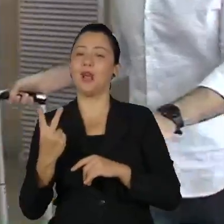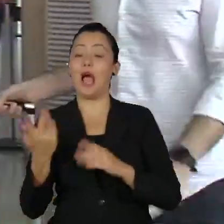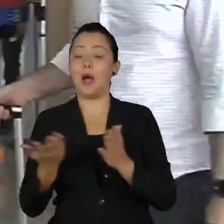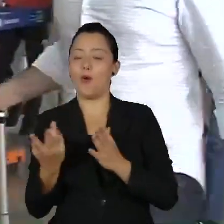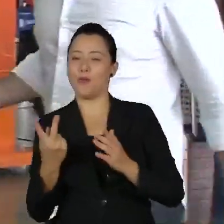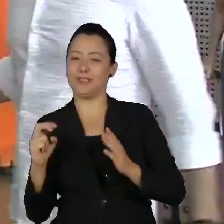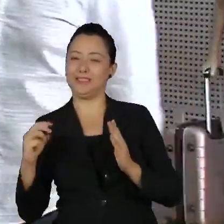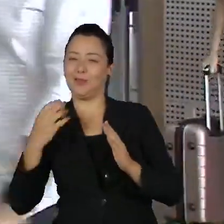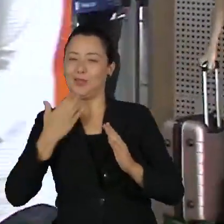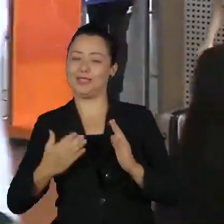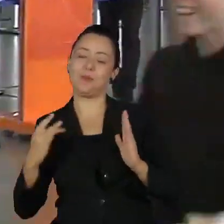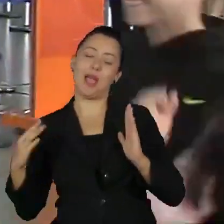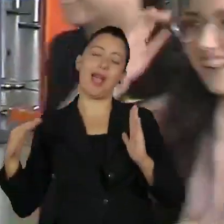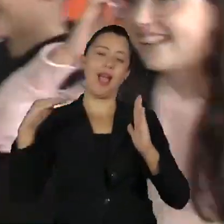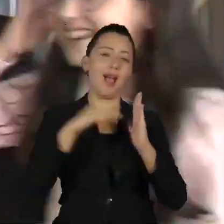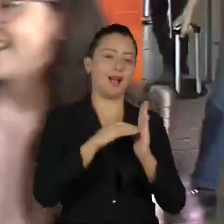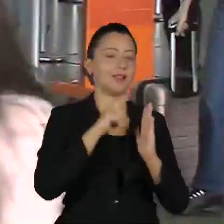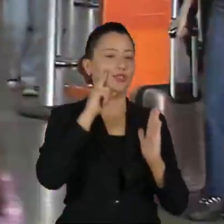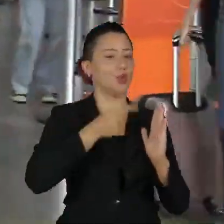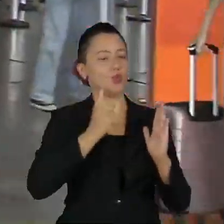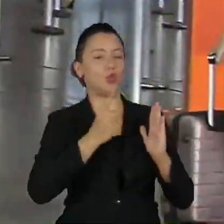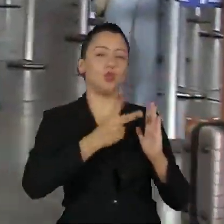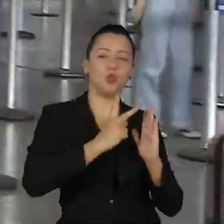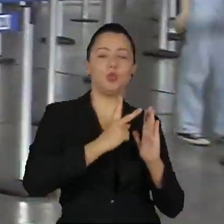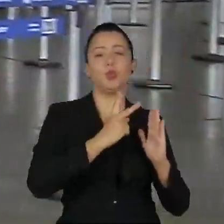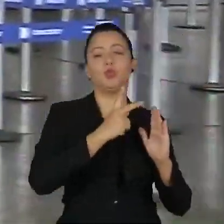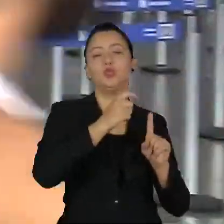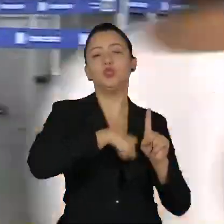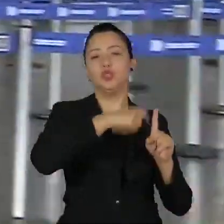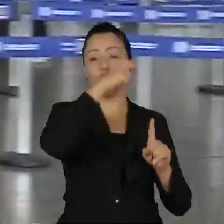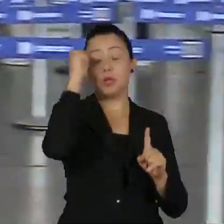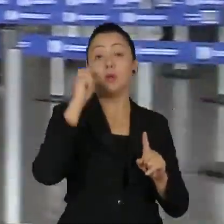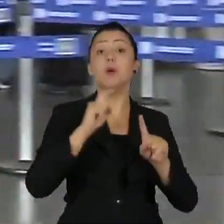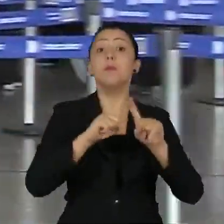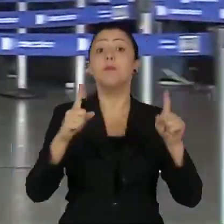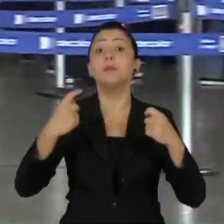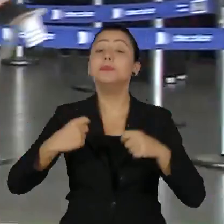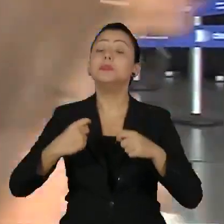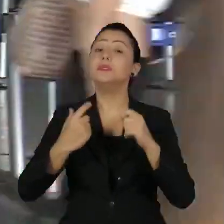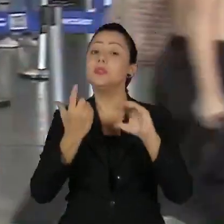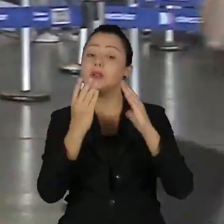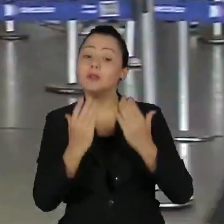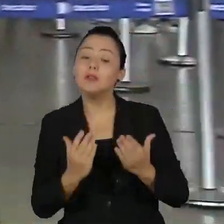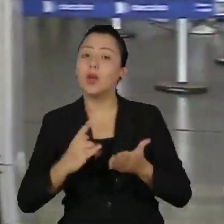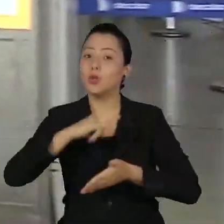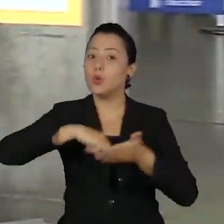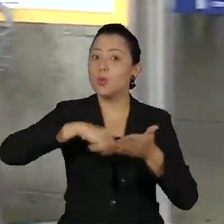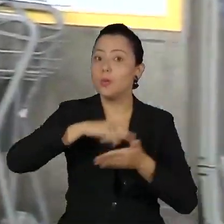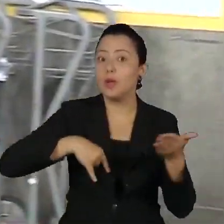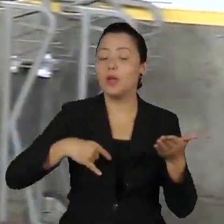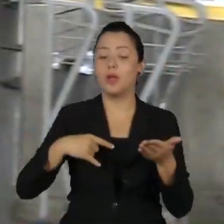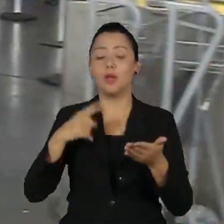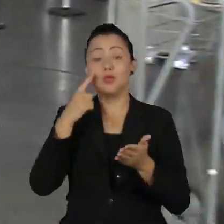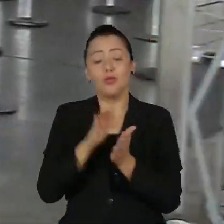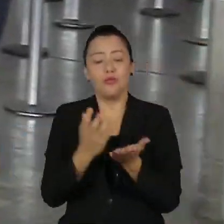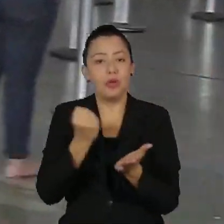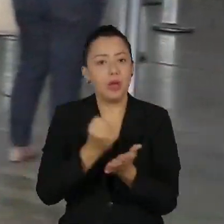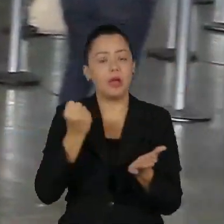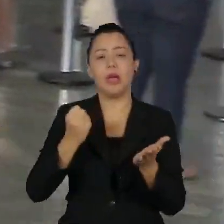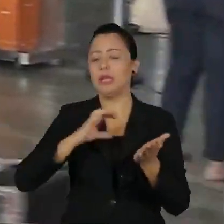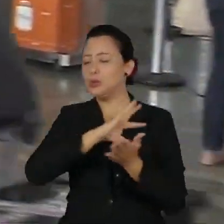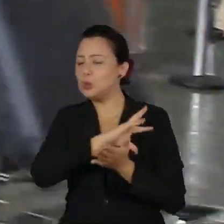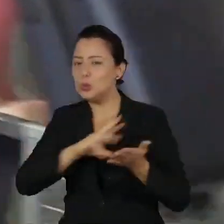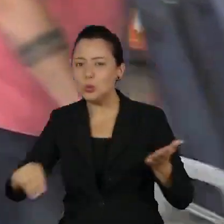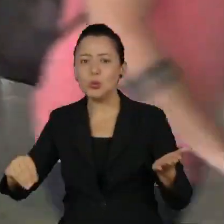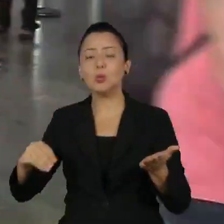uma viagem tranquila, a recomendação é checar toda a documentação, a identificação, os vistos e possíveis